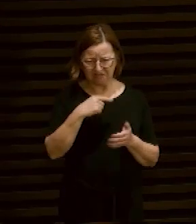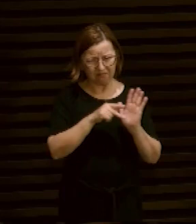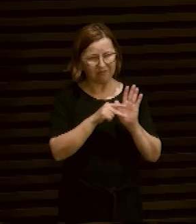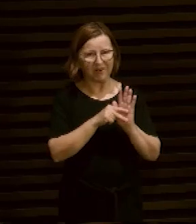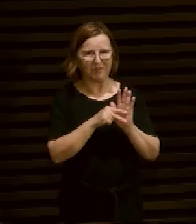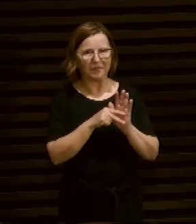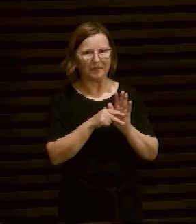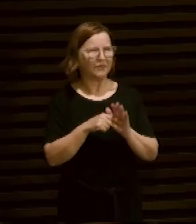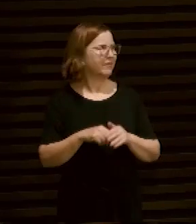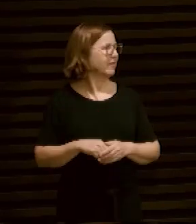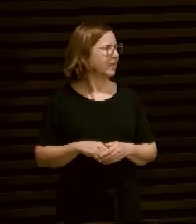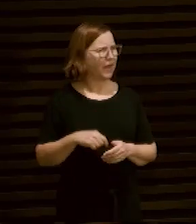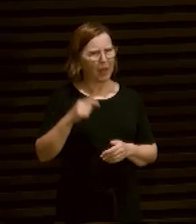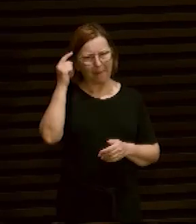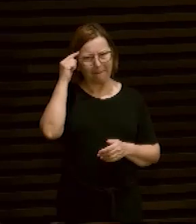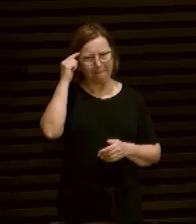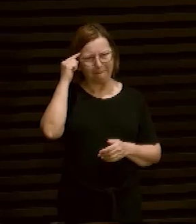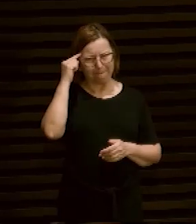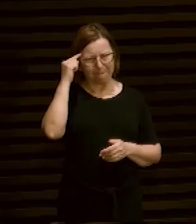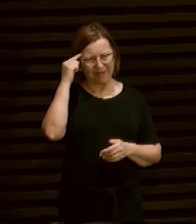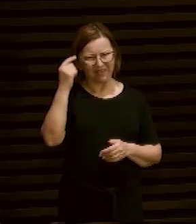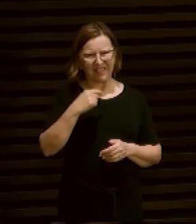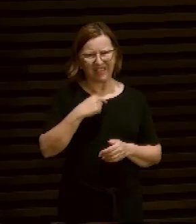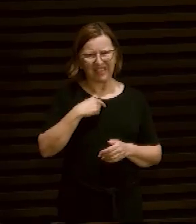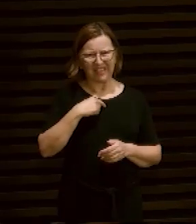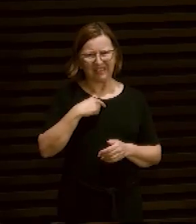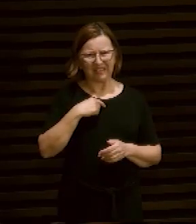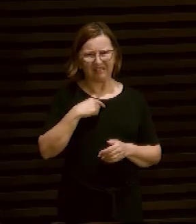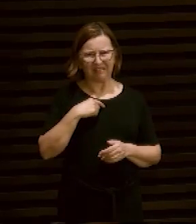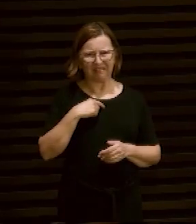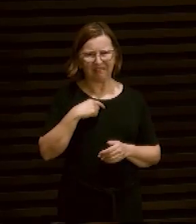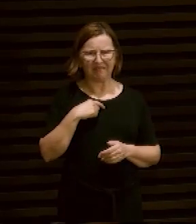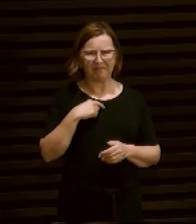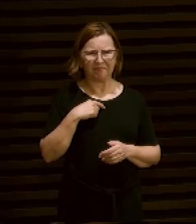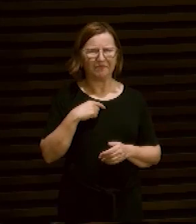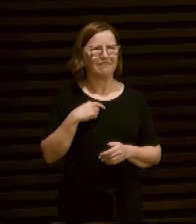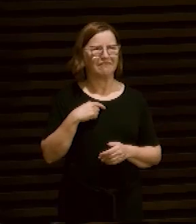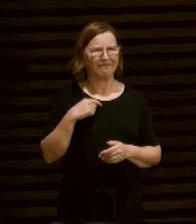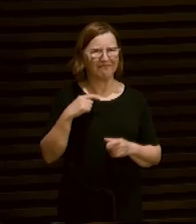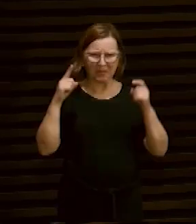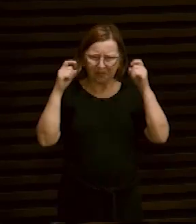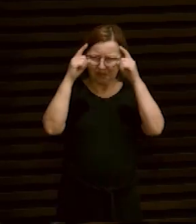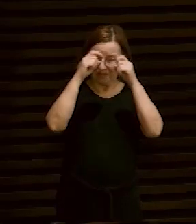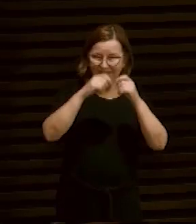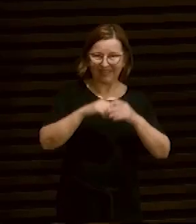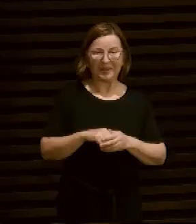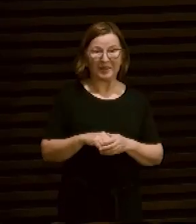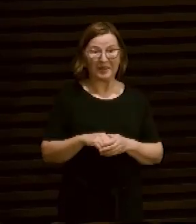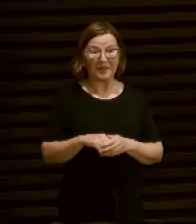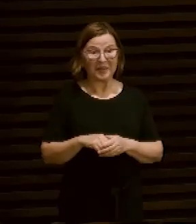Pensa num cara complicado. Quando eu olho para mim, eu me decepciono, eu me deprimo. Agora, quando eu olho